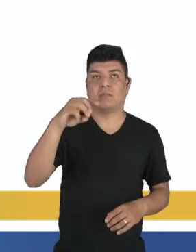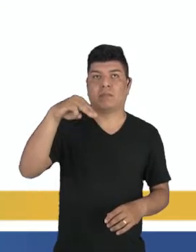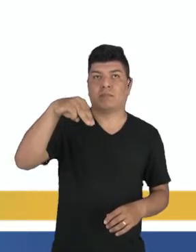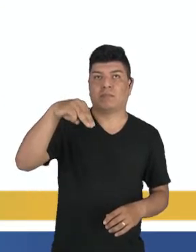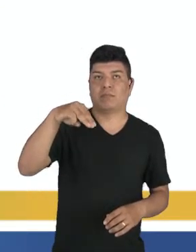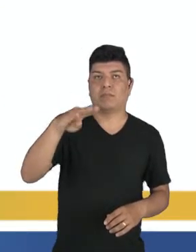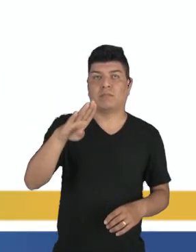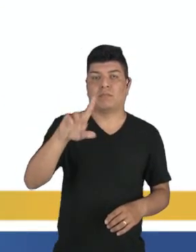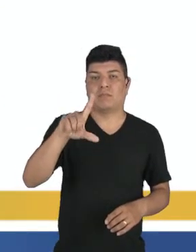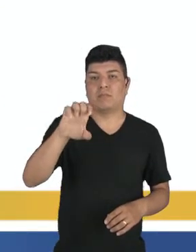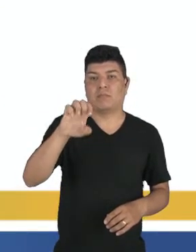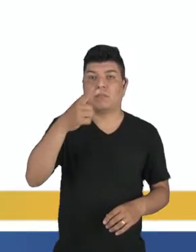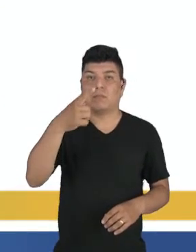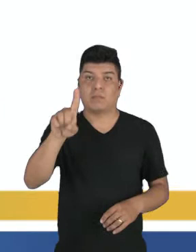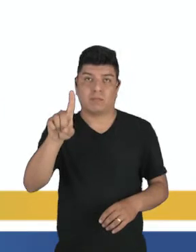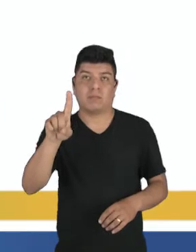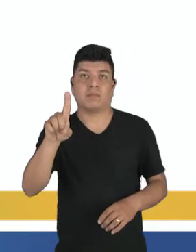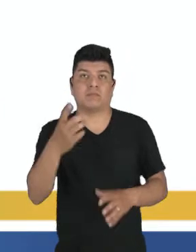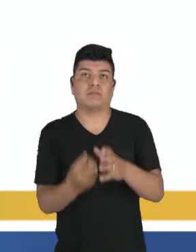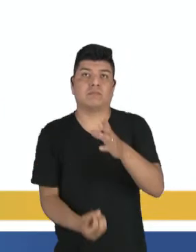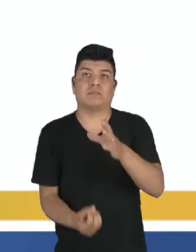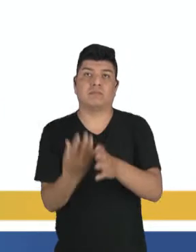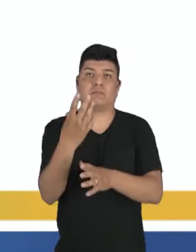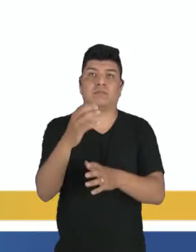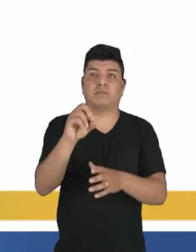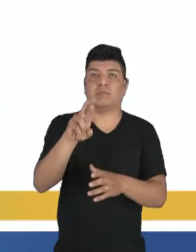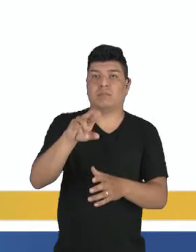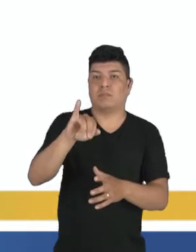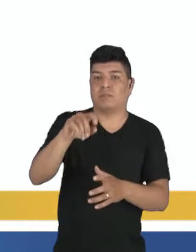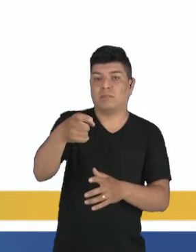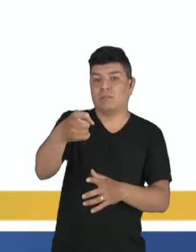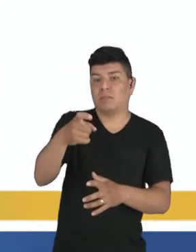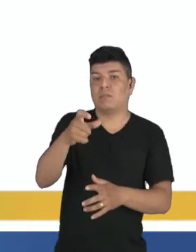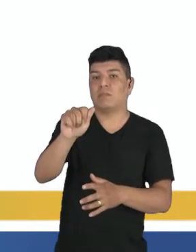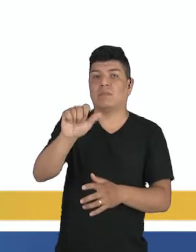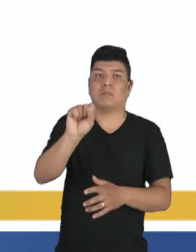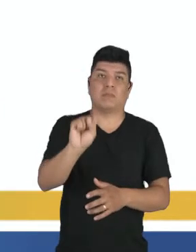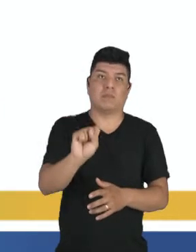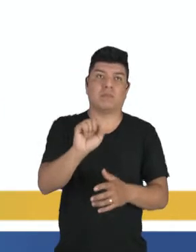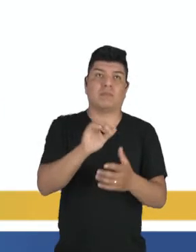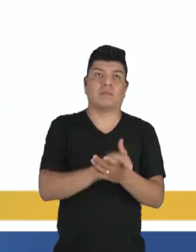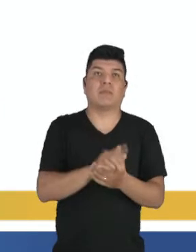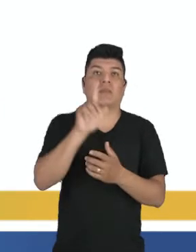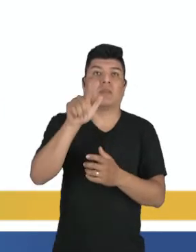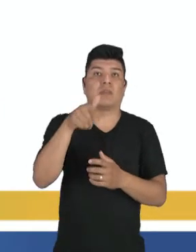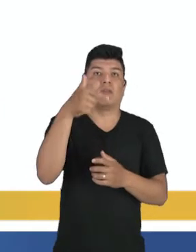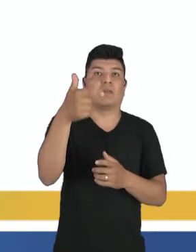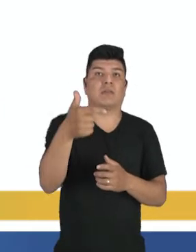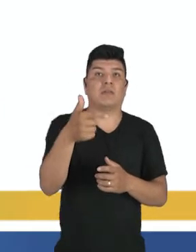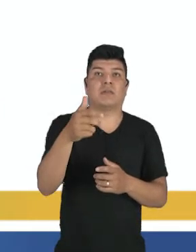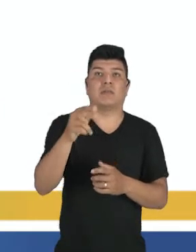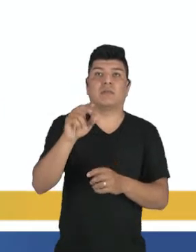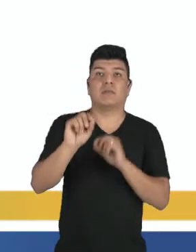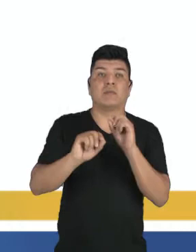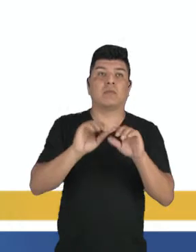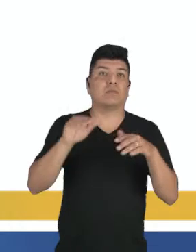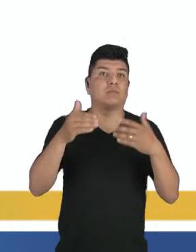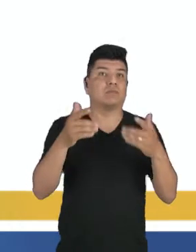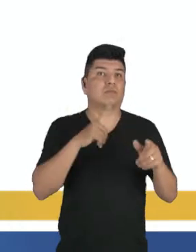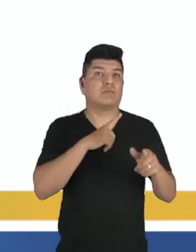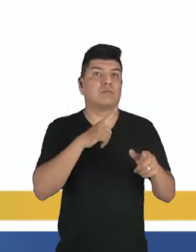orixás da cultura iorubá, enquanto a Umbanda é uma forma sincrética entre o candomblé,